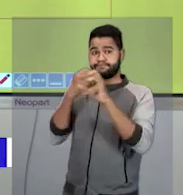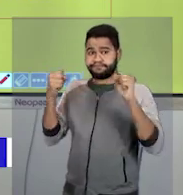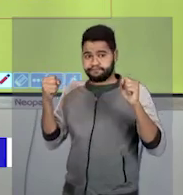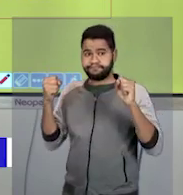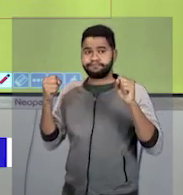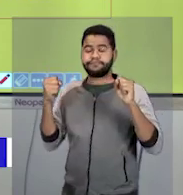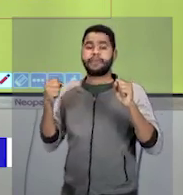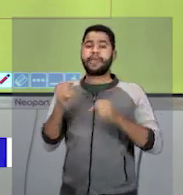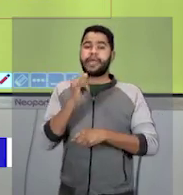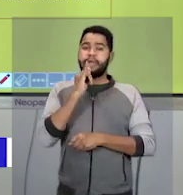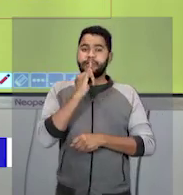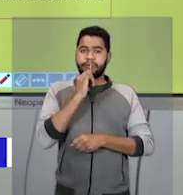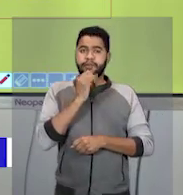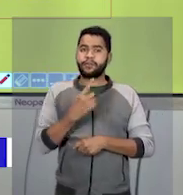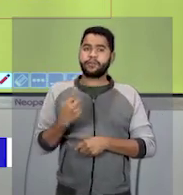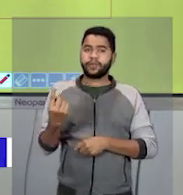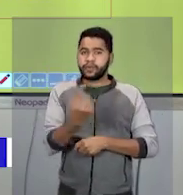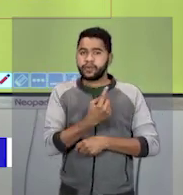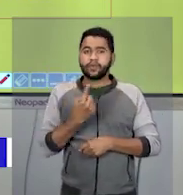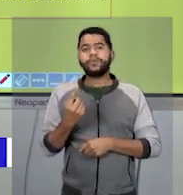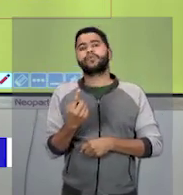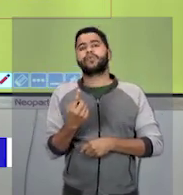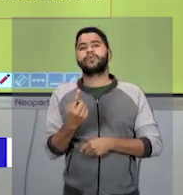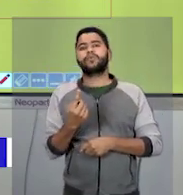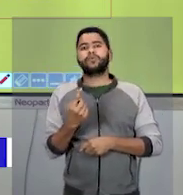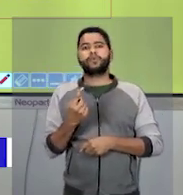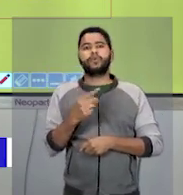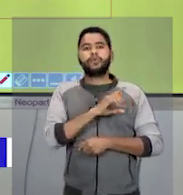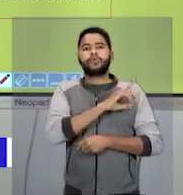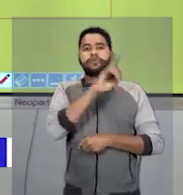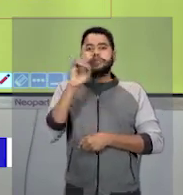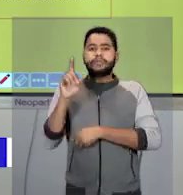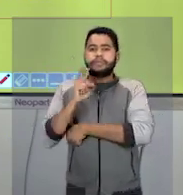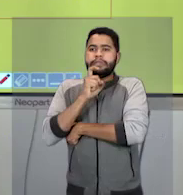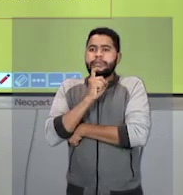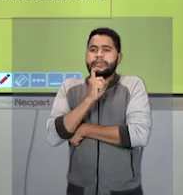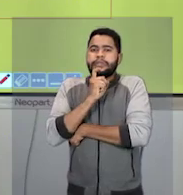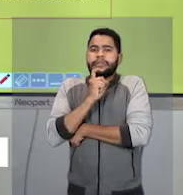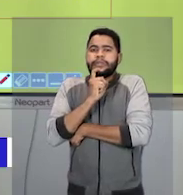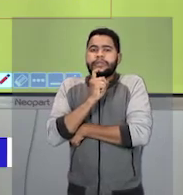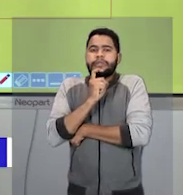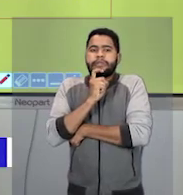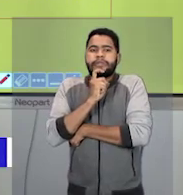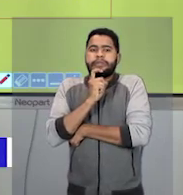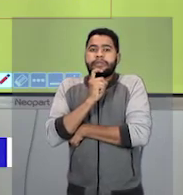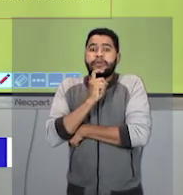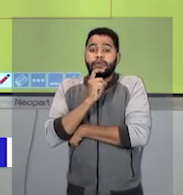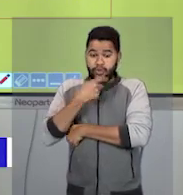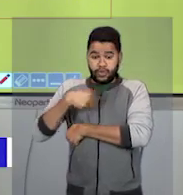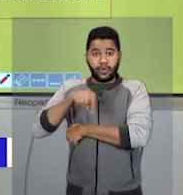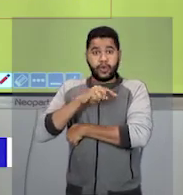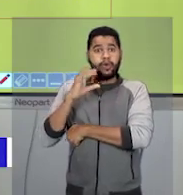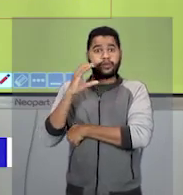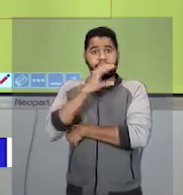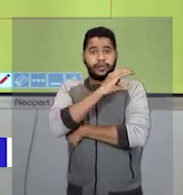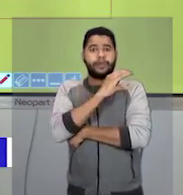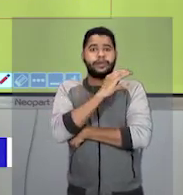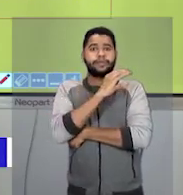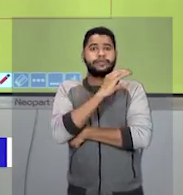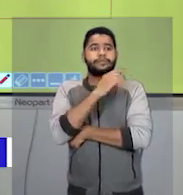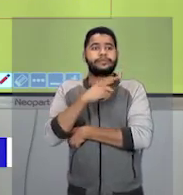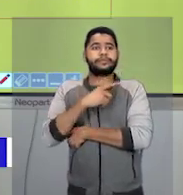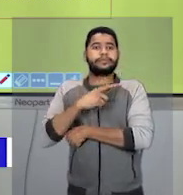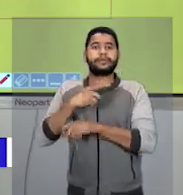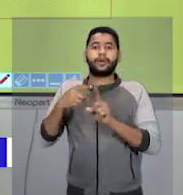caso de a gente estar num dia frio, quem é o corpo quente somos nós. Nós temos